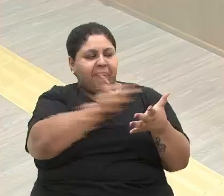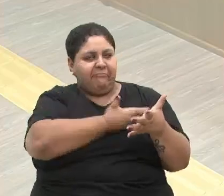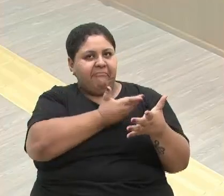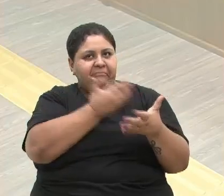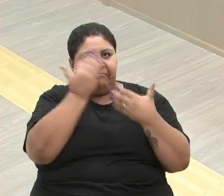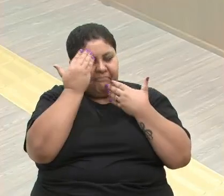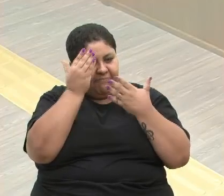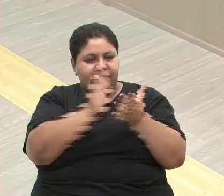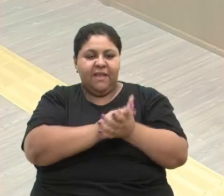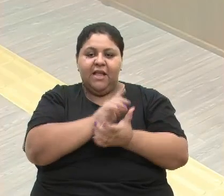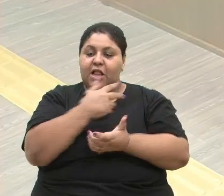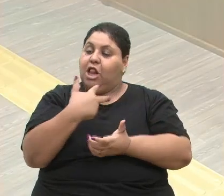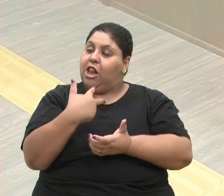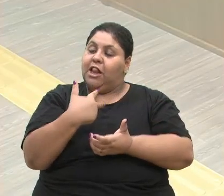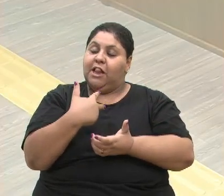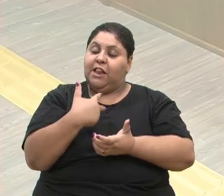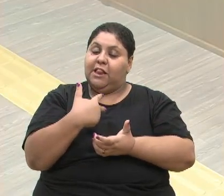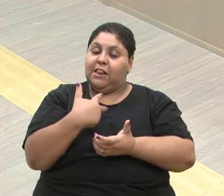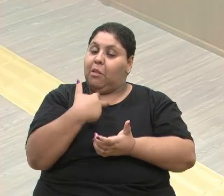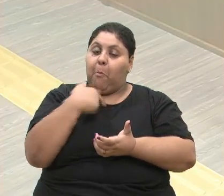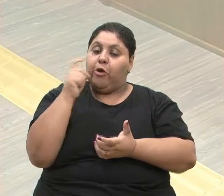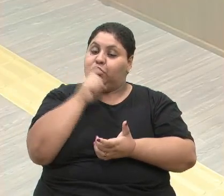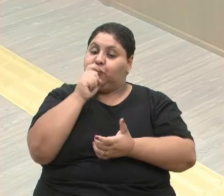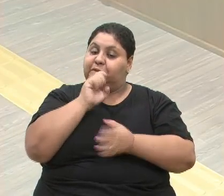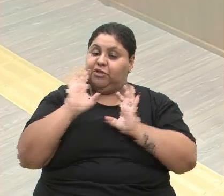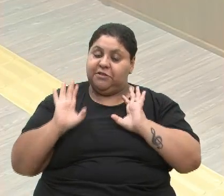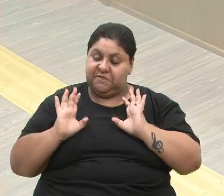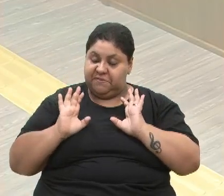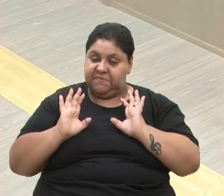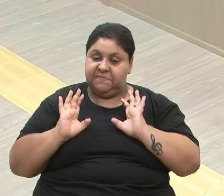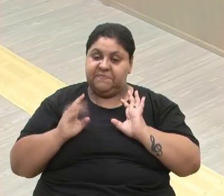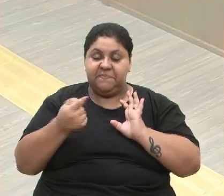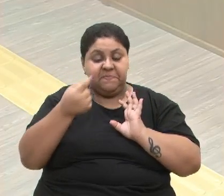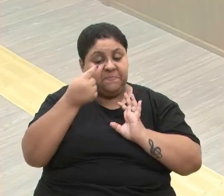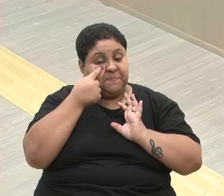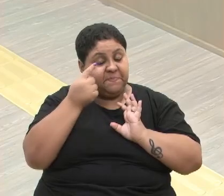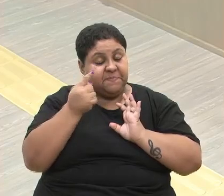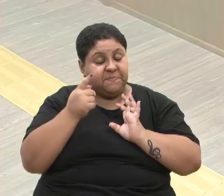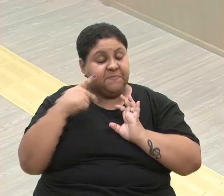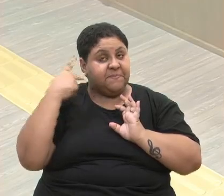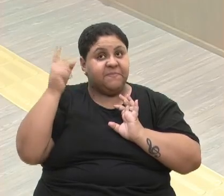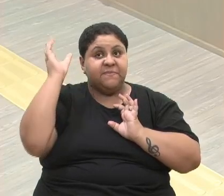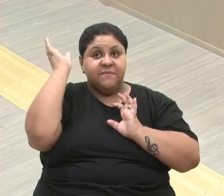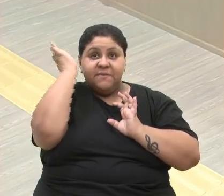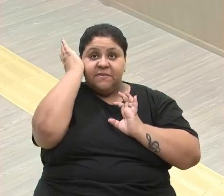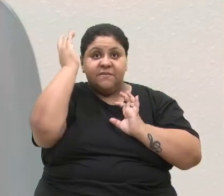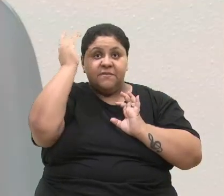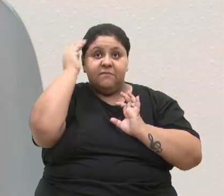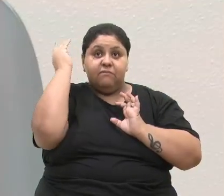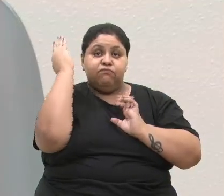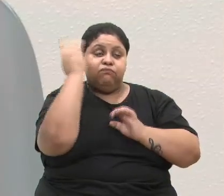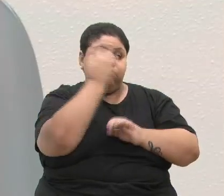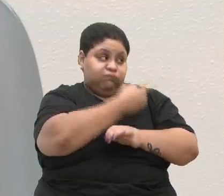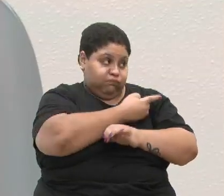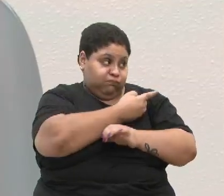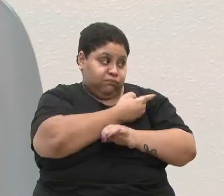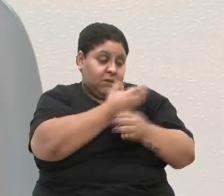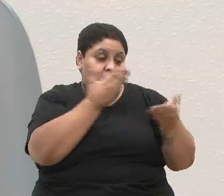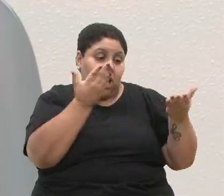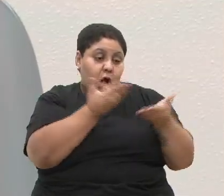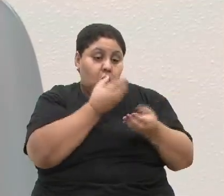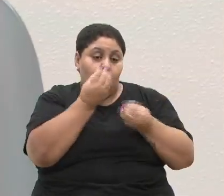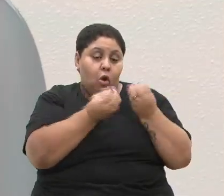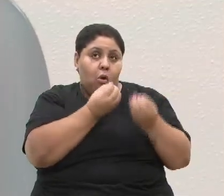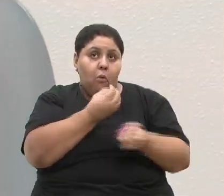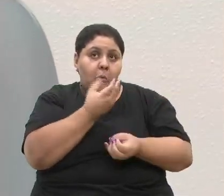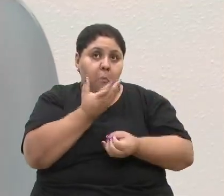Menti muito que eles estão ali, ó. Olha, vereador Felipe, vou direcionar o senhor aqui no primeiro momento. Como é bom